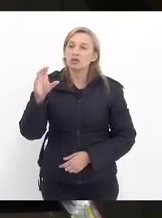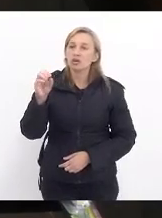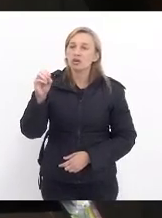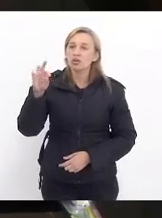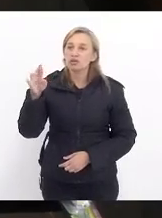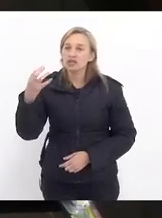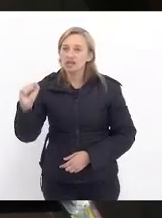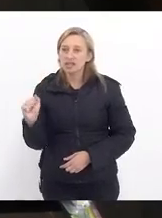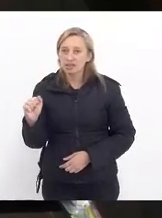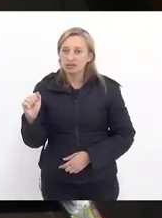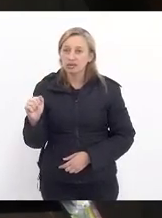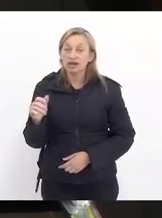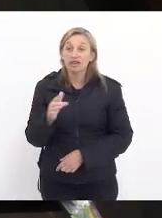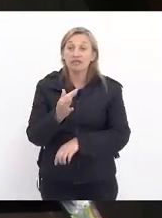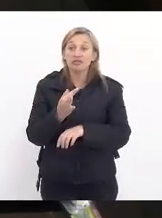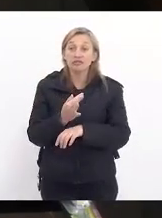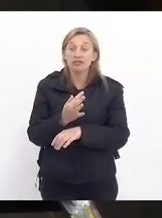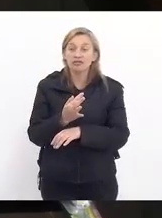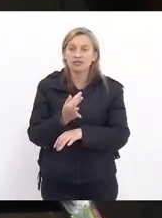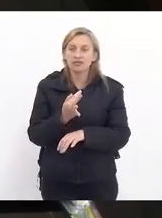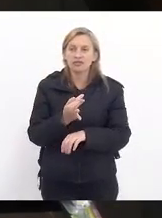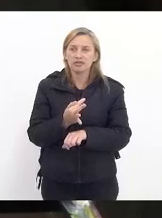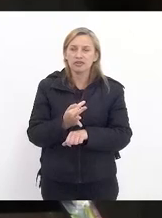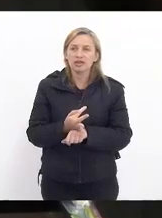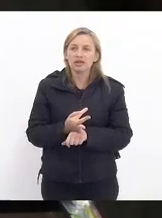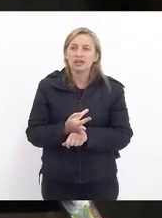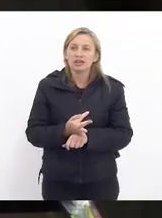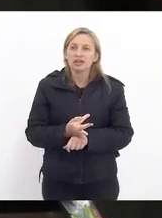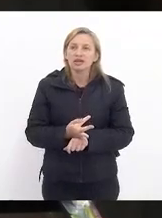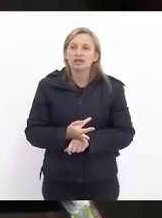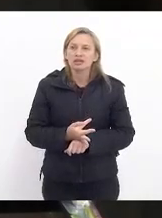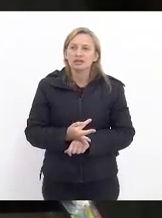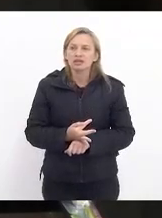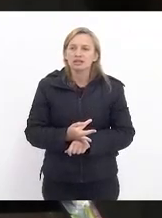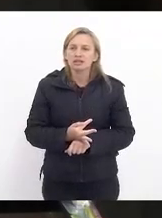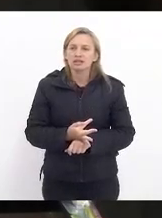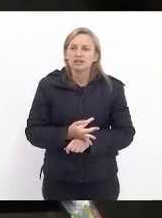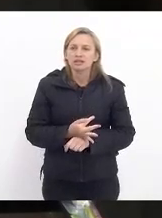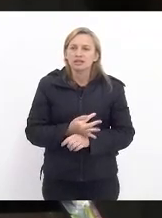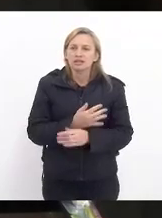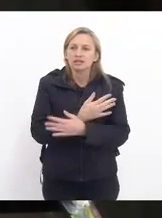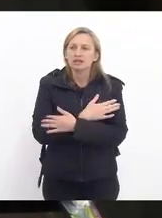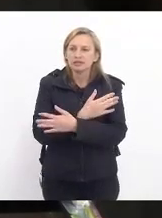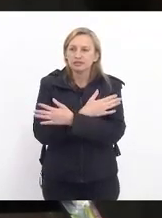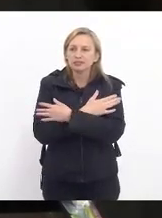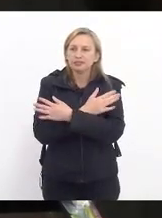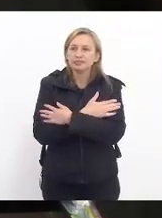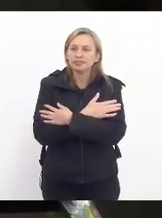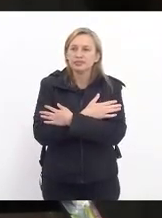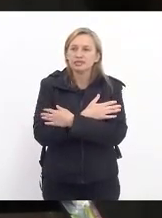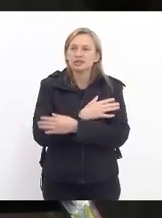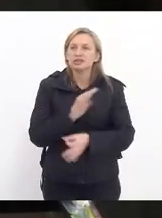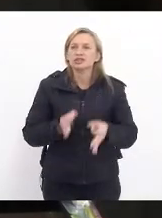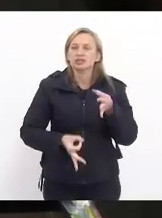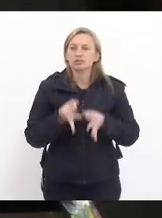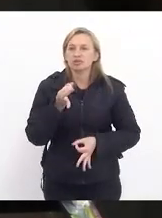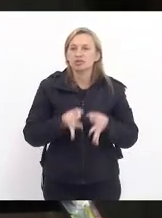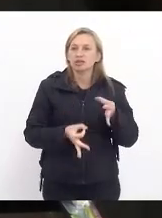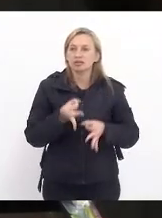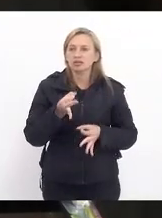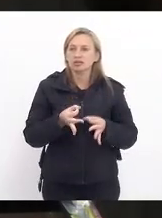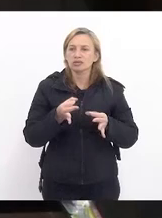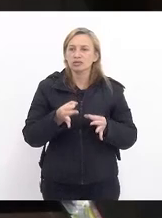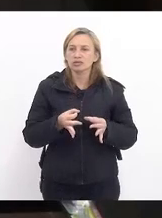é feriado no tribunal de justiça Deputado waldeck Carneiro Pois